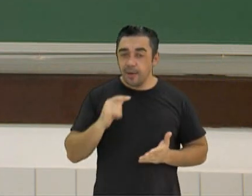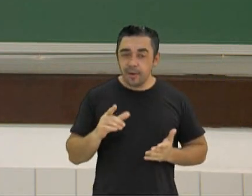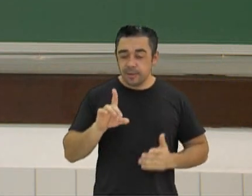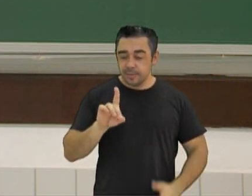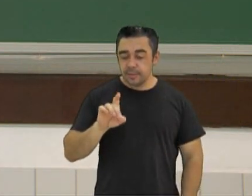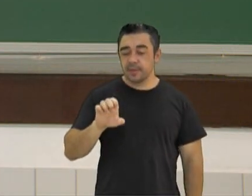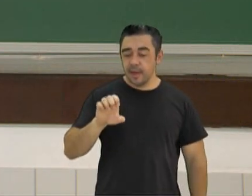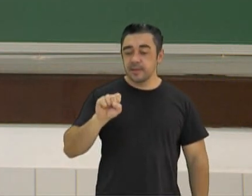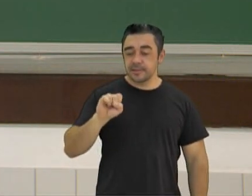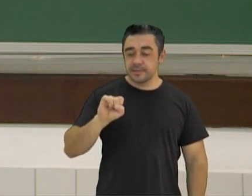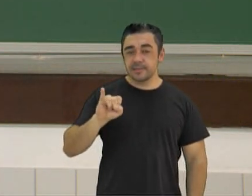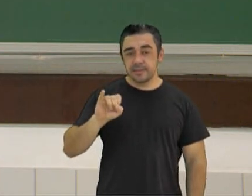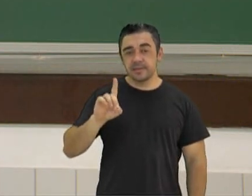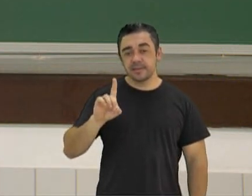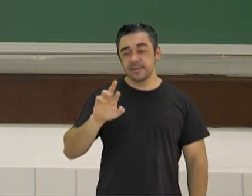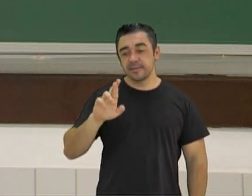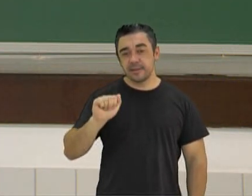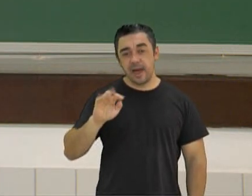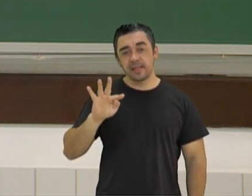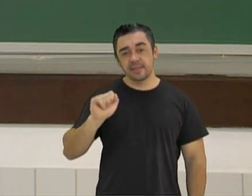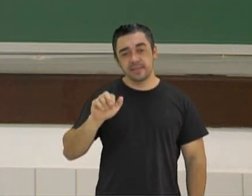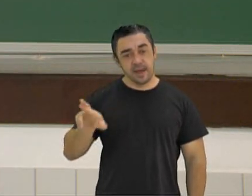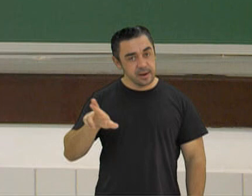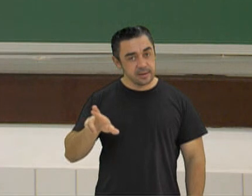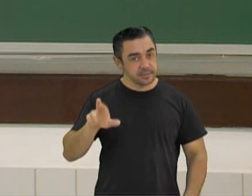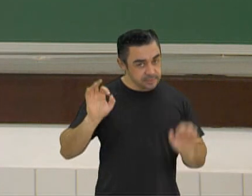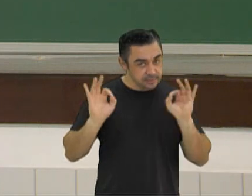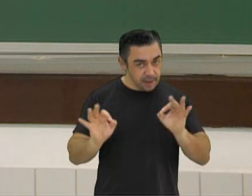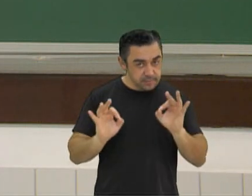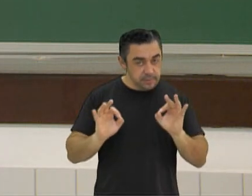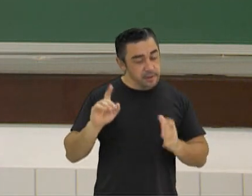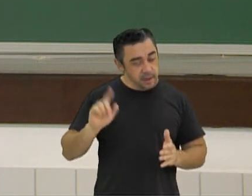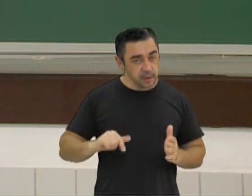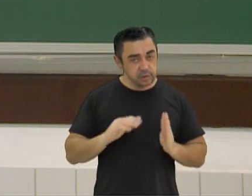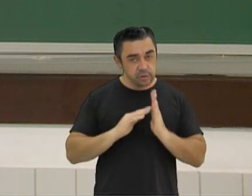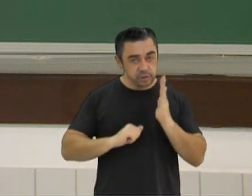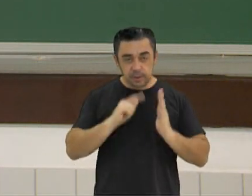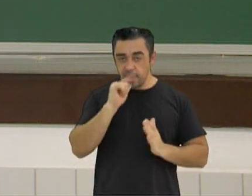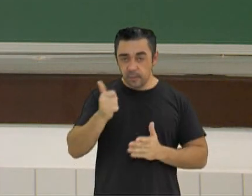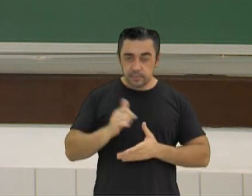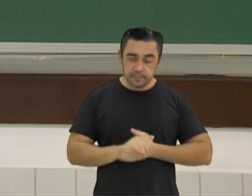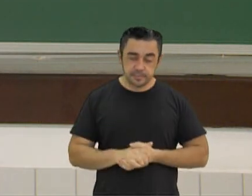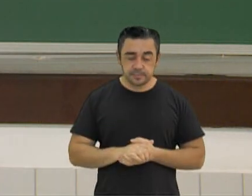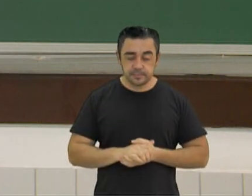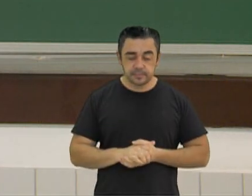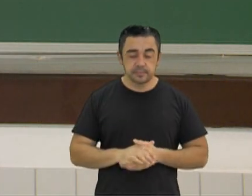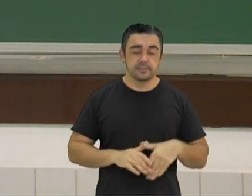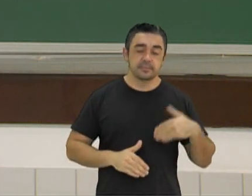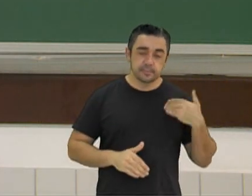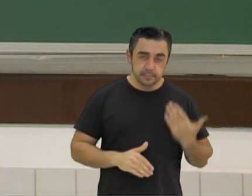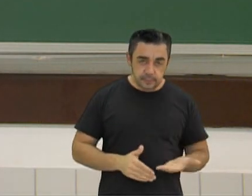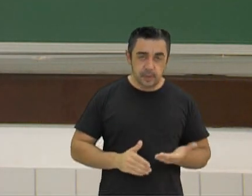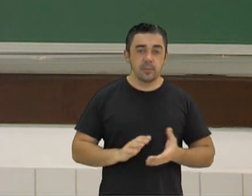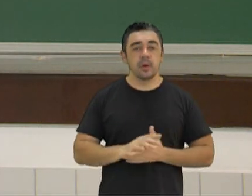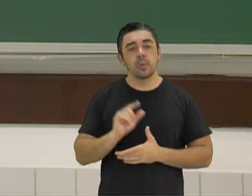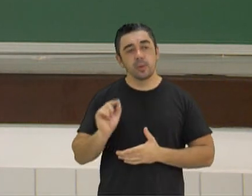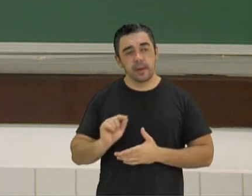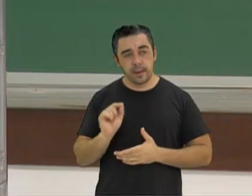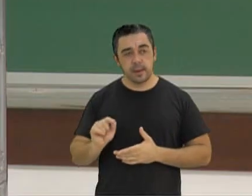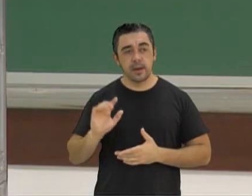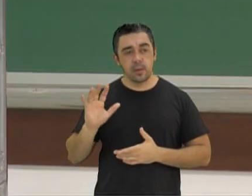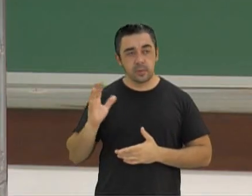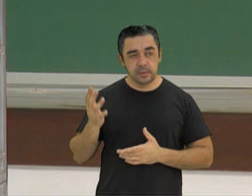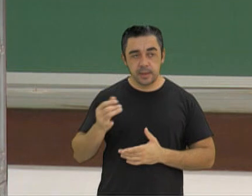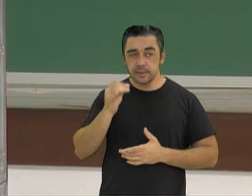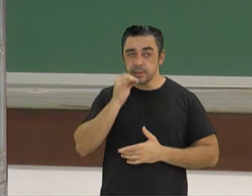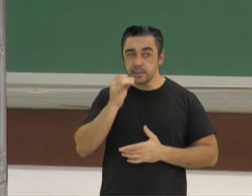é a perda de água, certo? É a liberação de água, ok? Então, essa reação de desidratação, ela